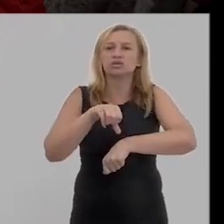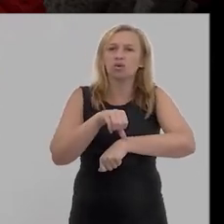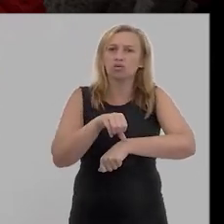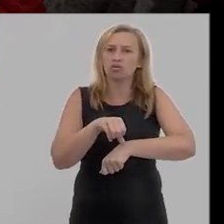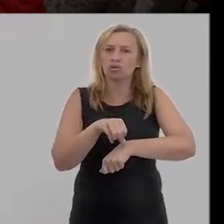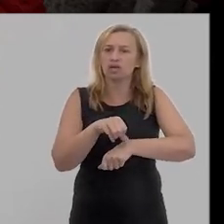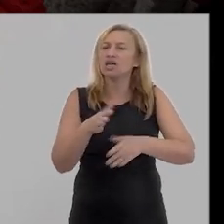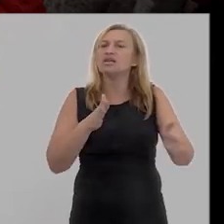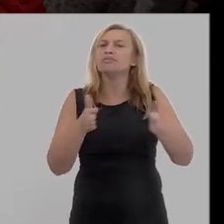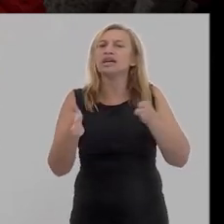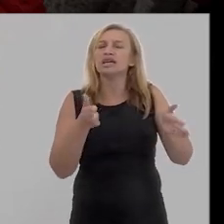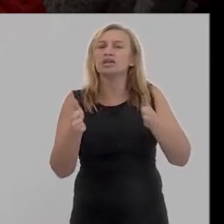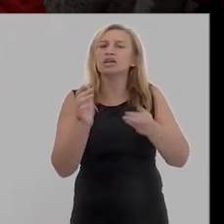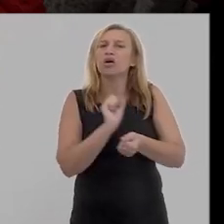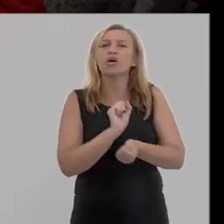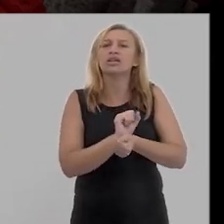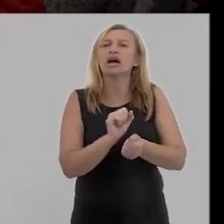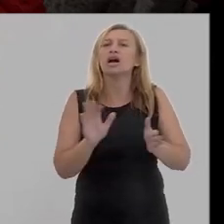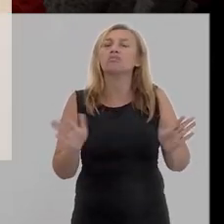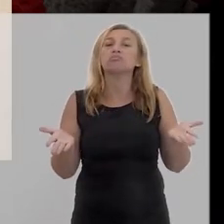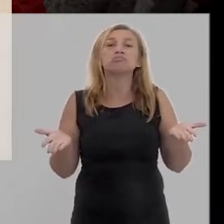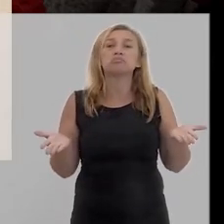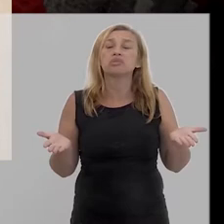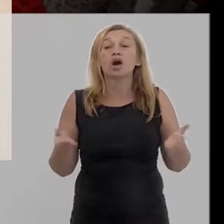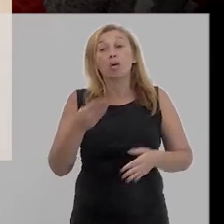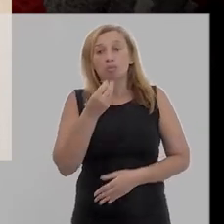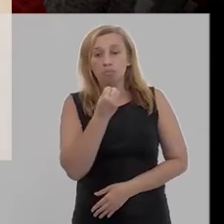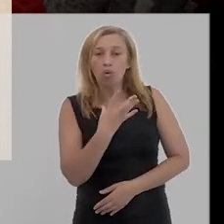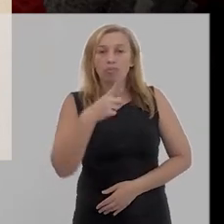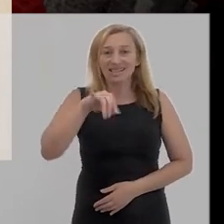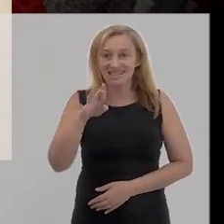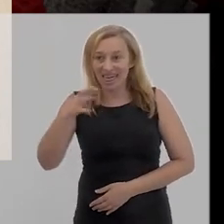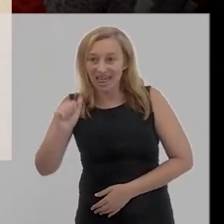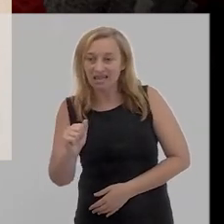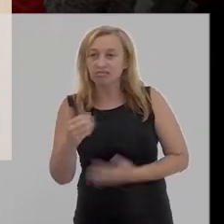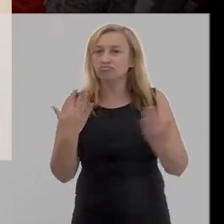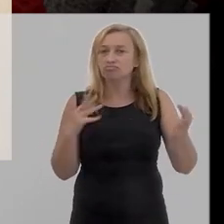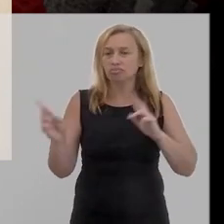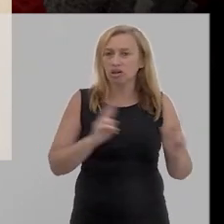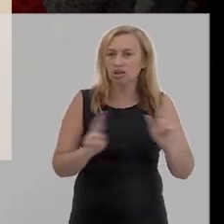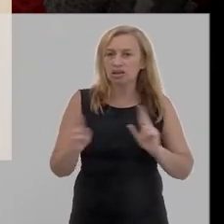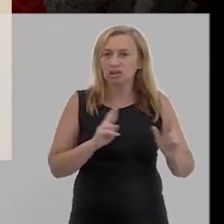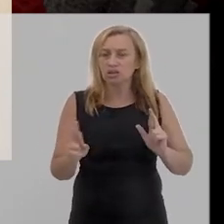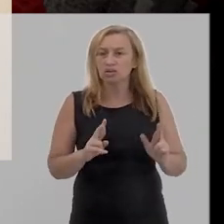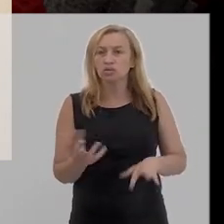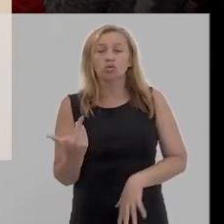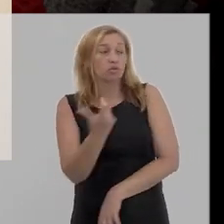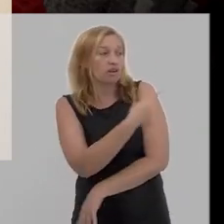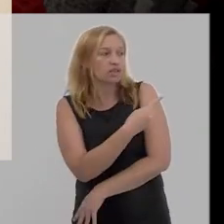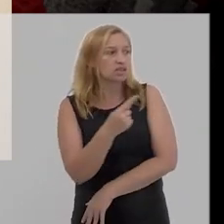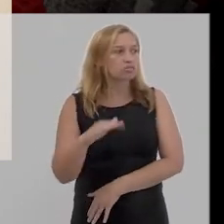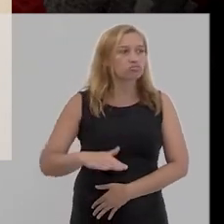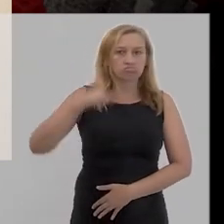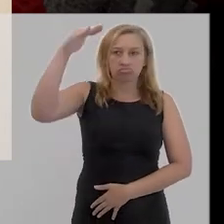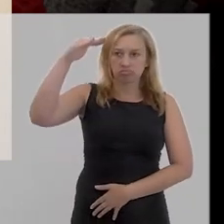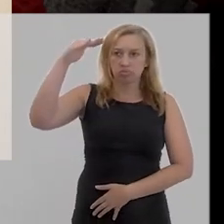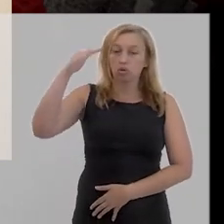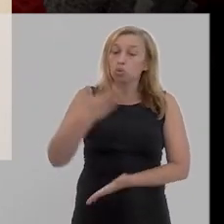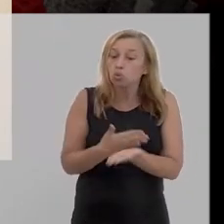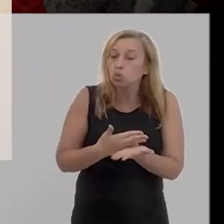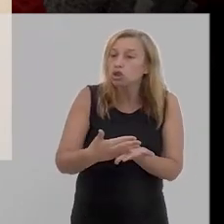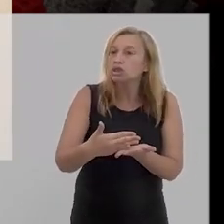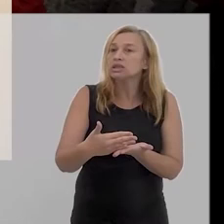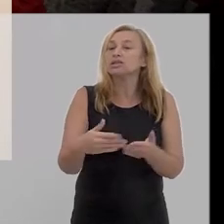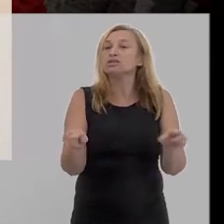Covid-19, esse período que ela deve esperar? Bom, Marcela, em relação a isso, quando a gente vacinou os adultos, nós